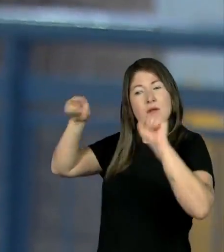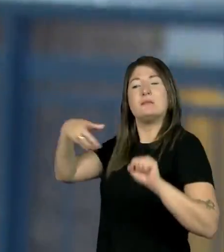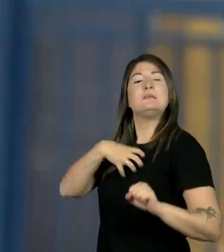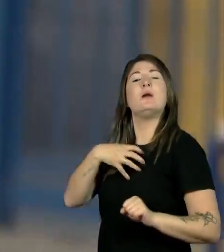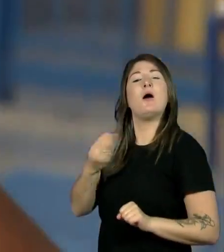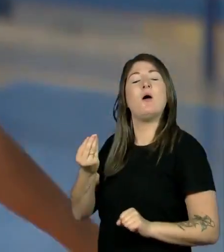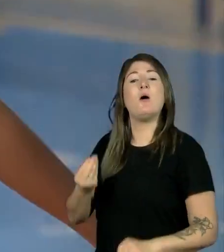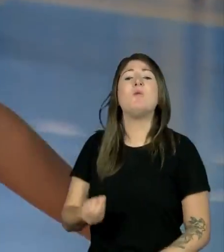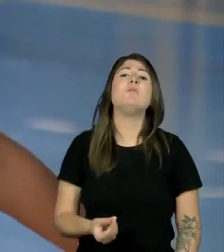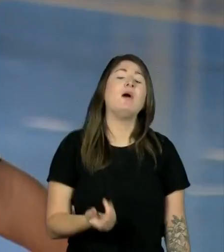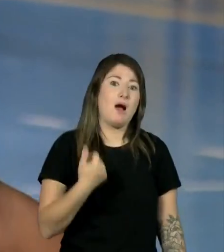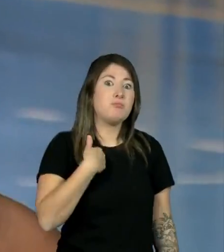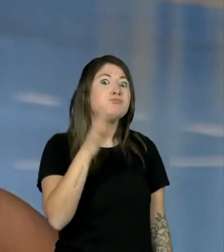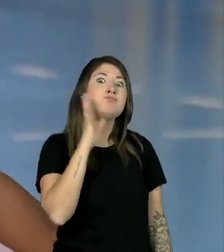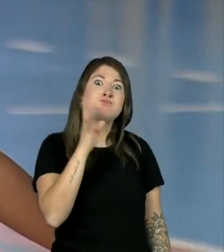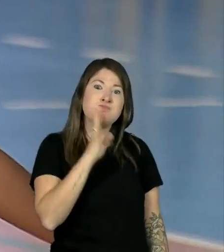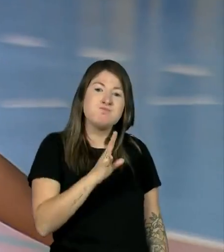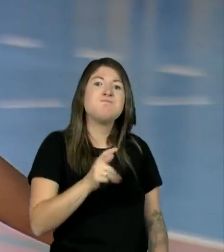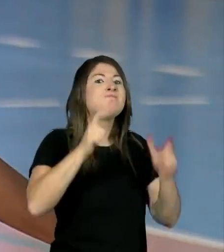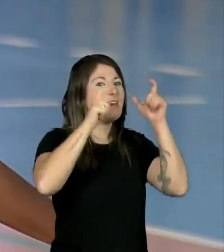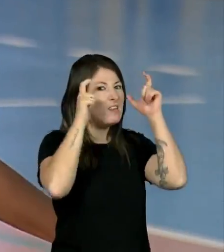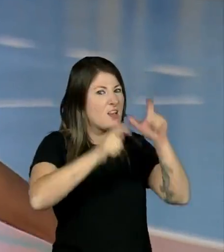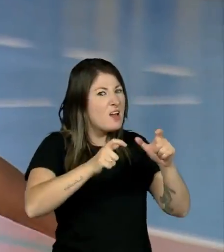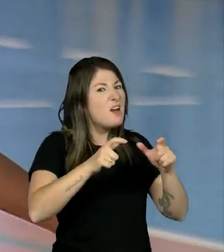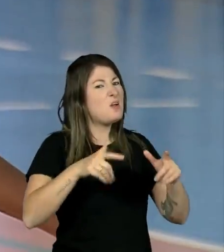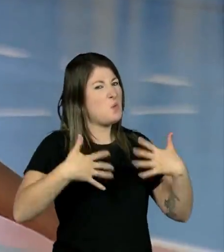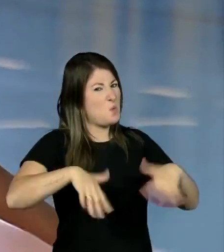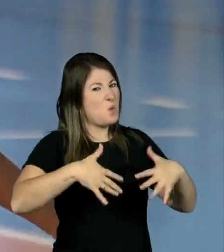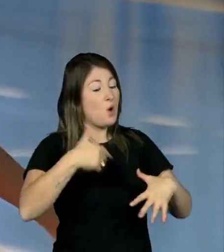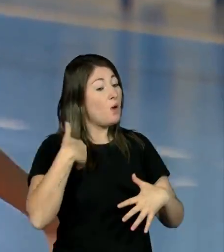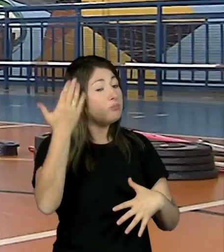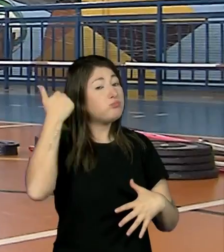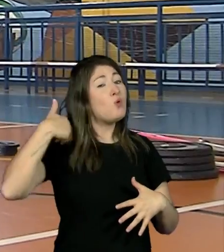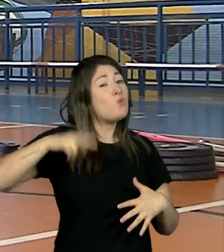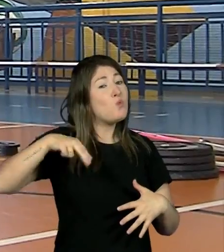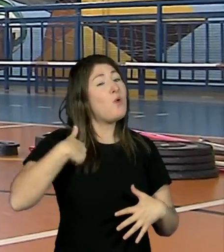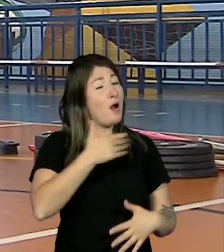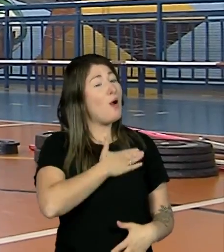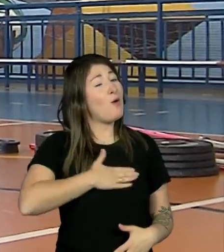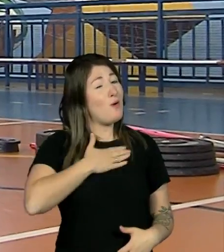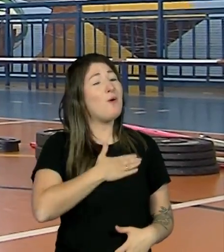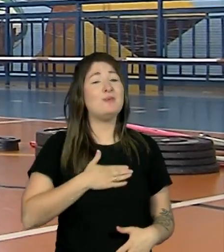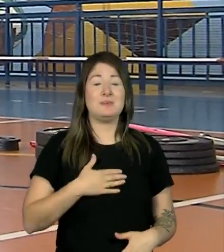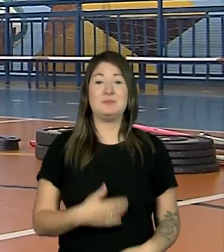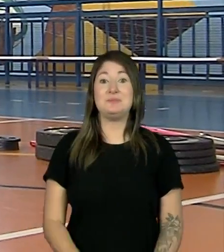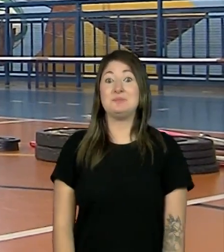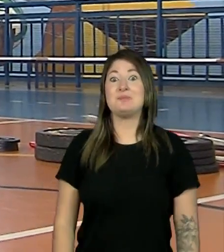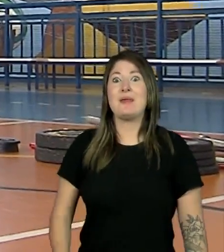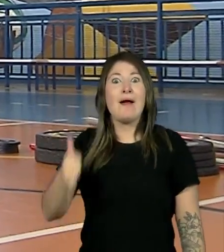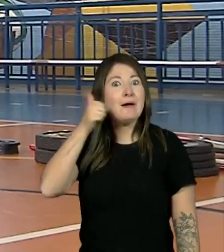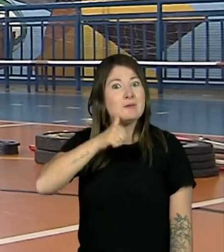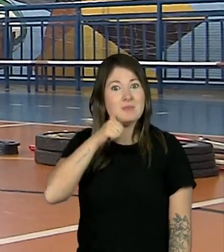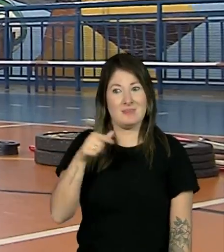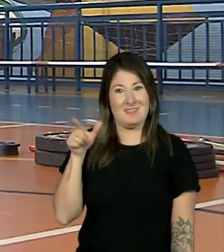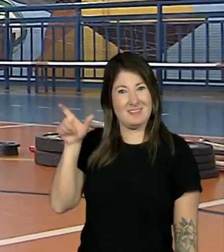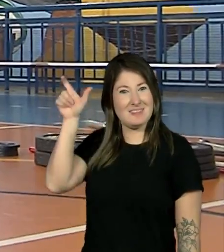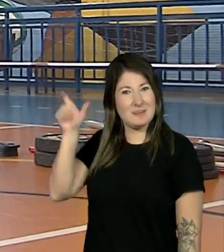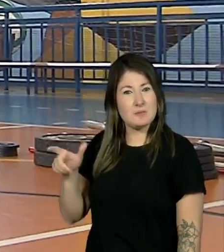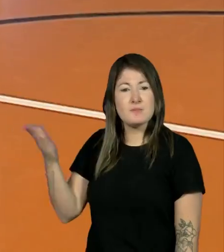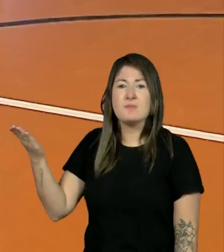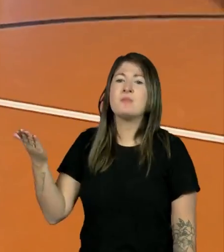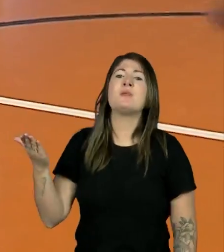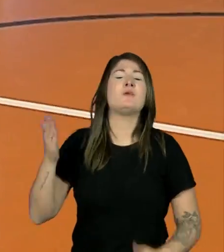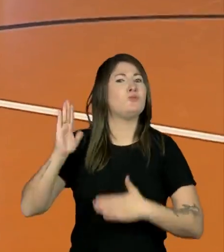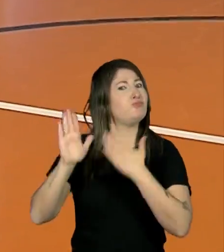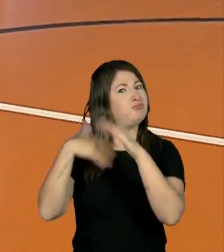pesos? Olha, eu achei bem interessante porque é algo que eu nunca tinha feito antes e eu gostei bastante da aula. E ter a Thalita hoje aqui já é um avanço,